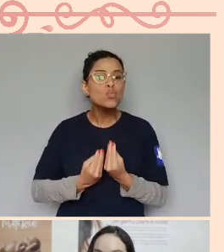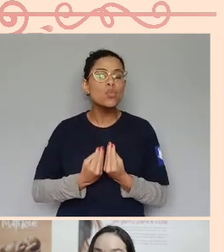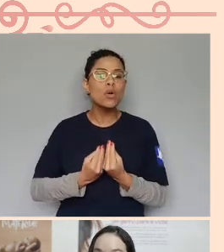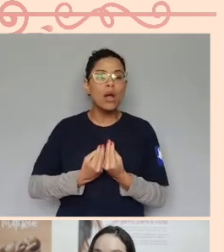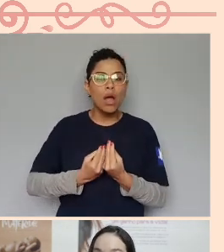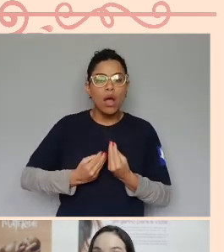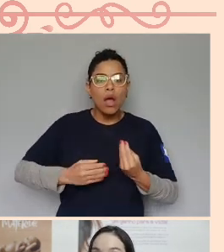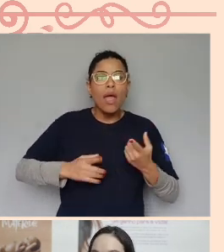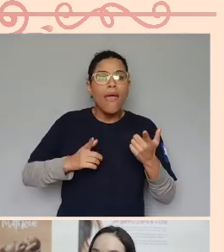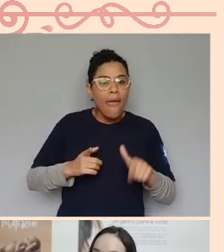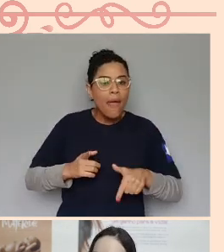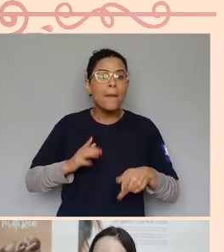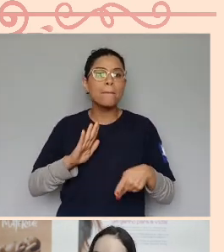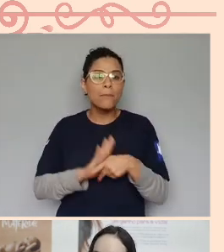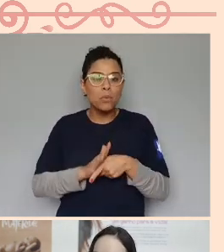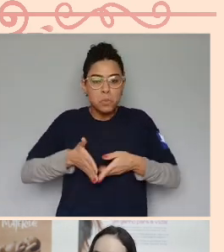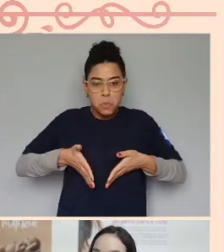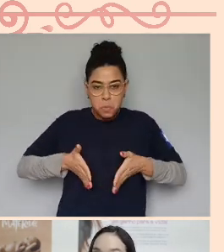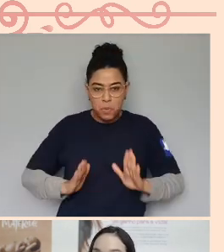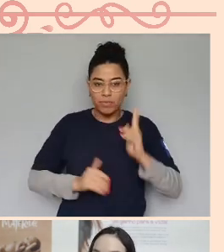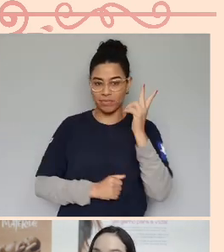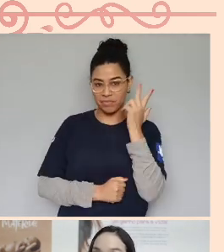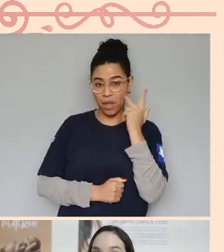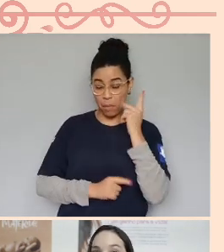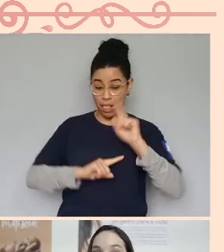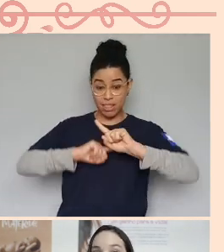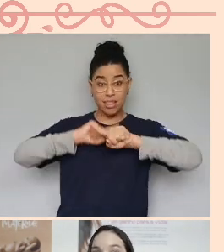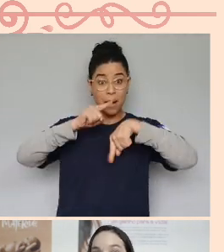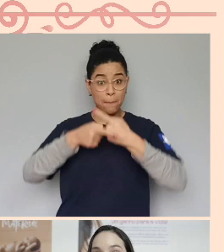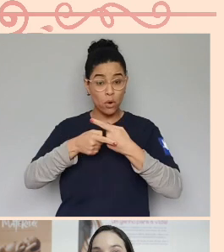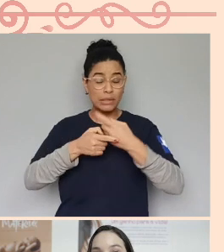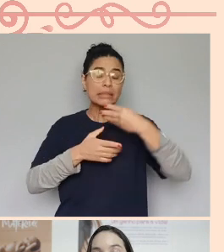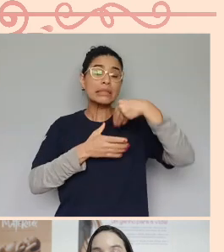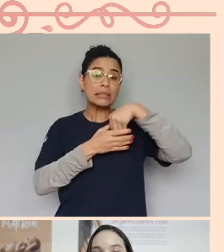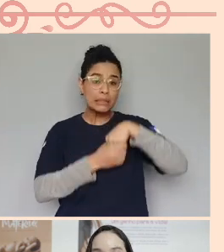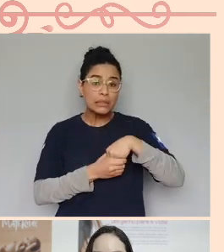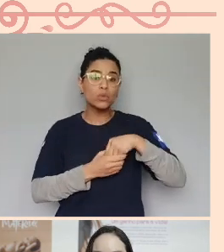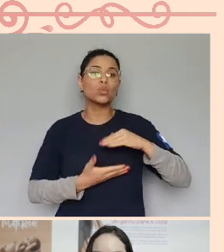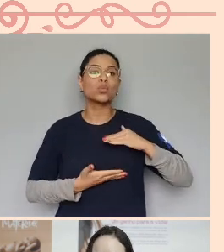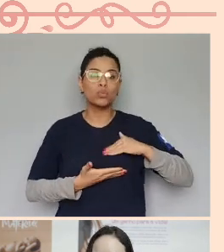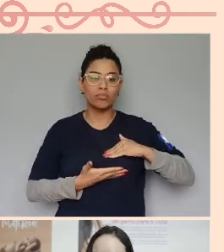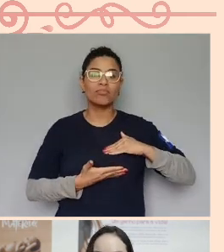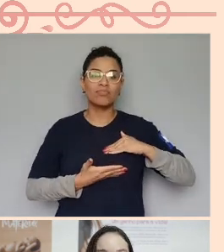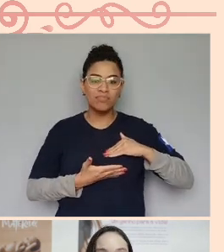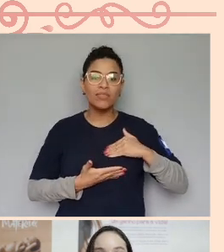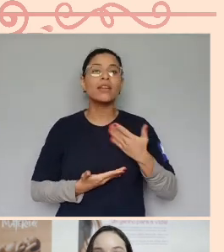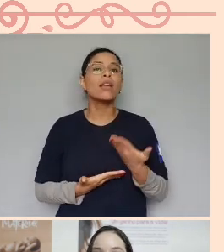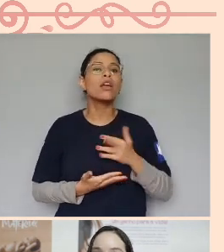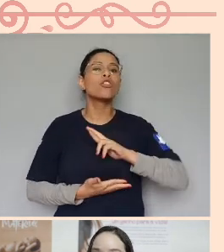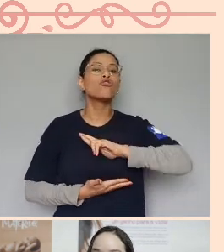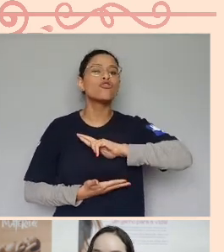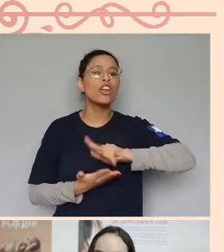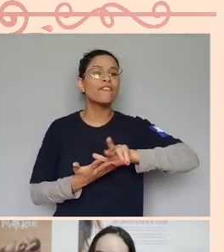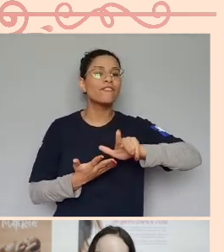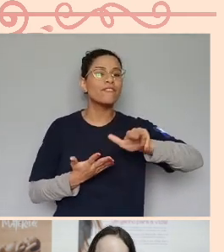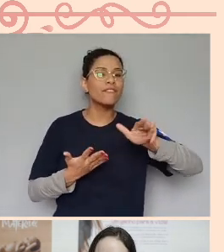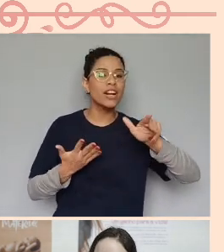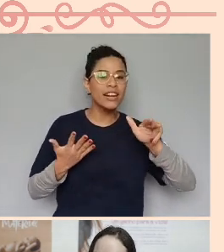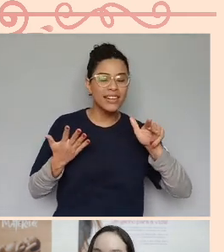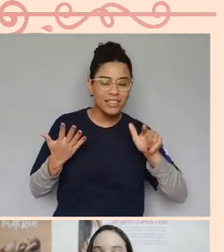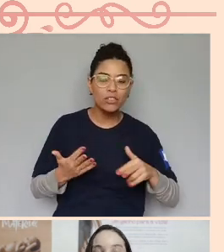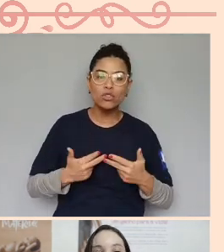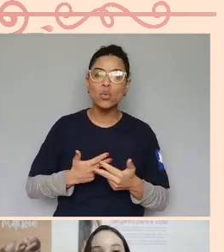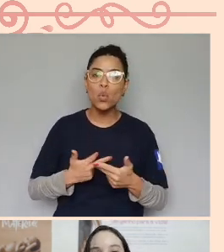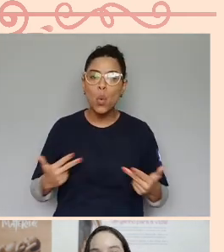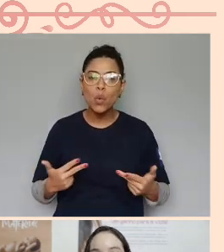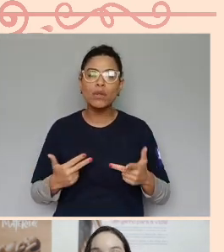ele vai receber é a pelo parto normal e depois ele vai receber a microbiota pelo leite materno, que tem diversos